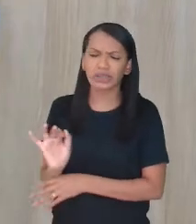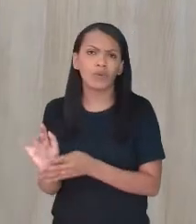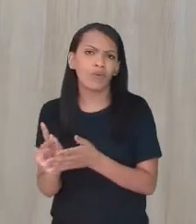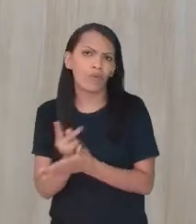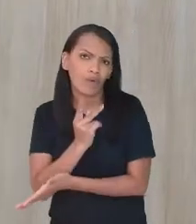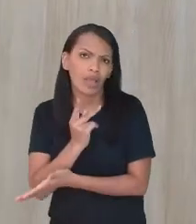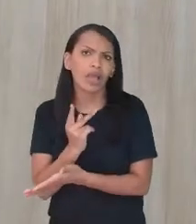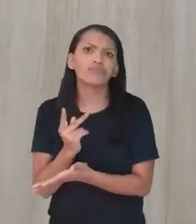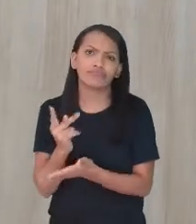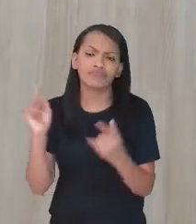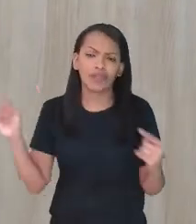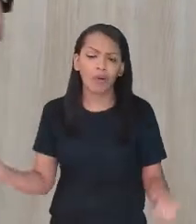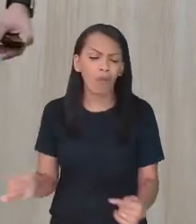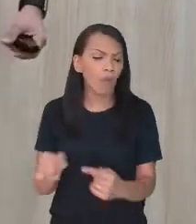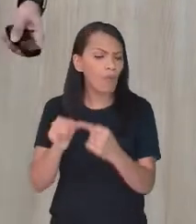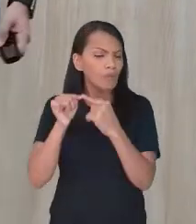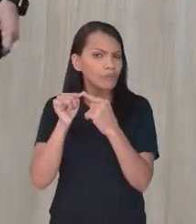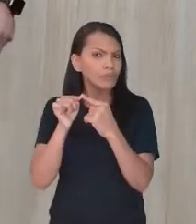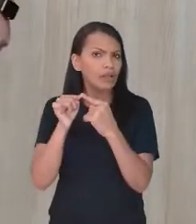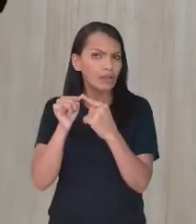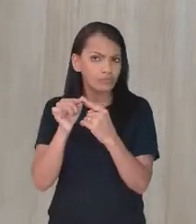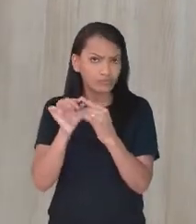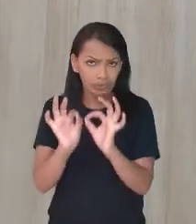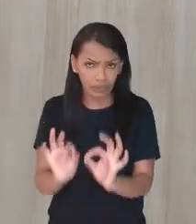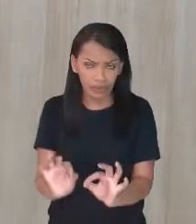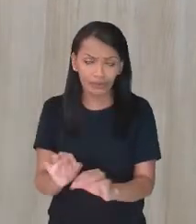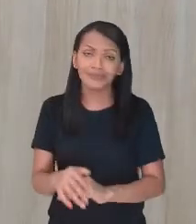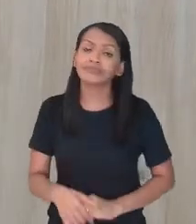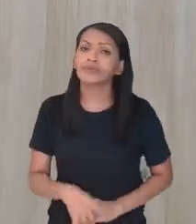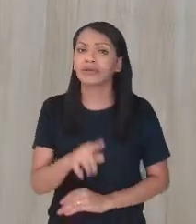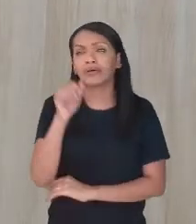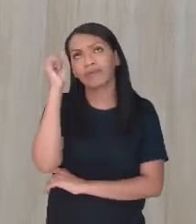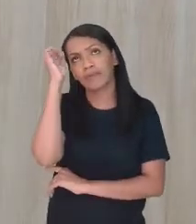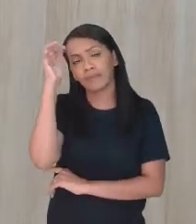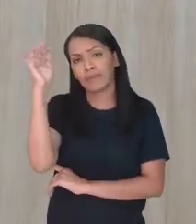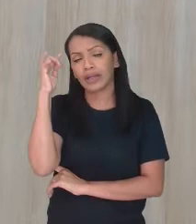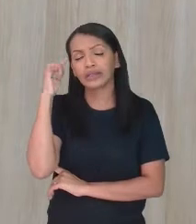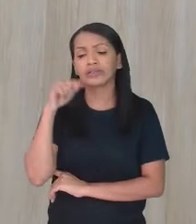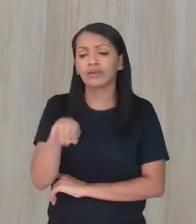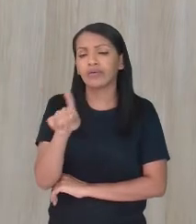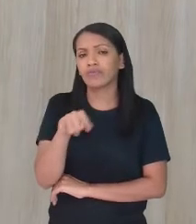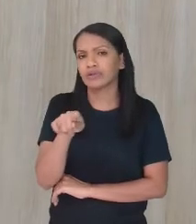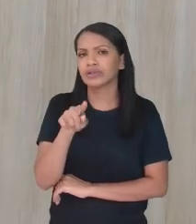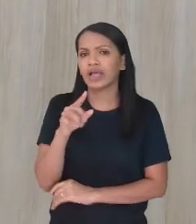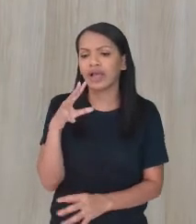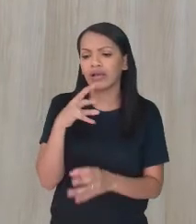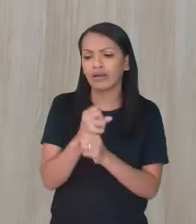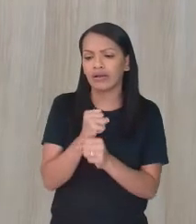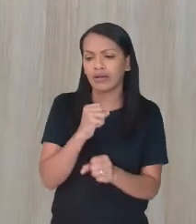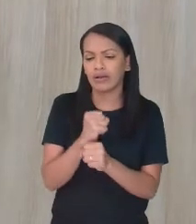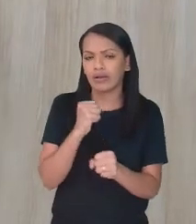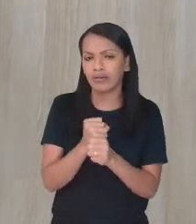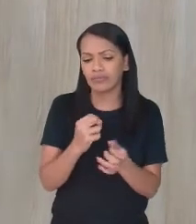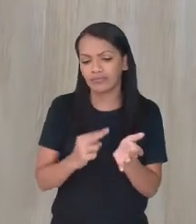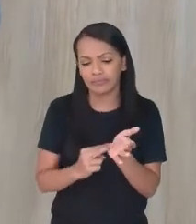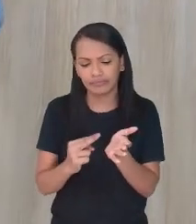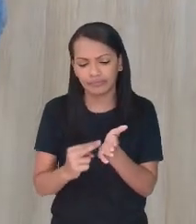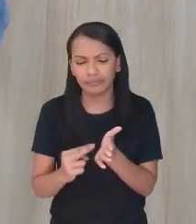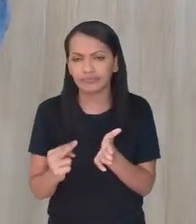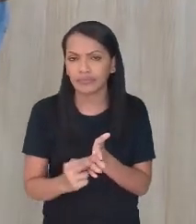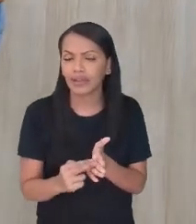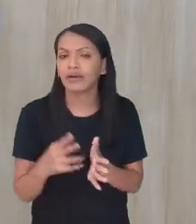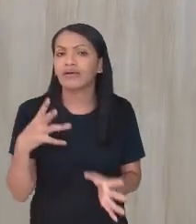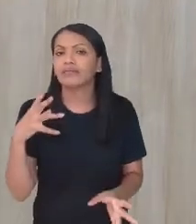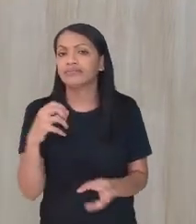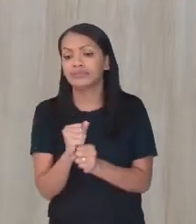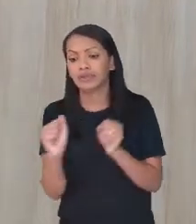fez está de acordo com o enunciado da questão. Imagina que a gente somasse aí a quantidade de figurinhas de Júlia com a quantidade